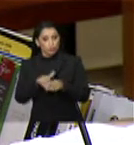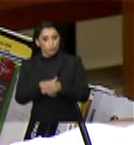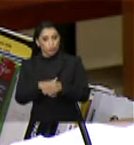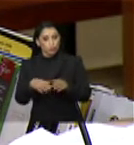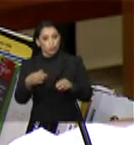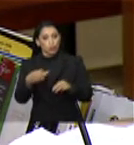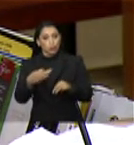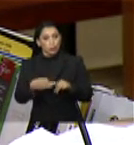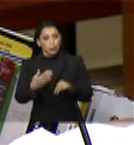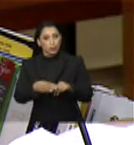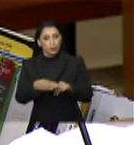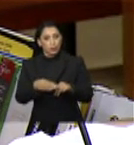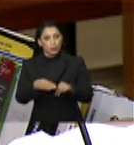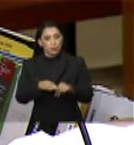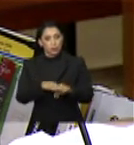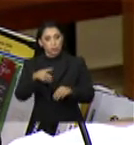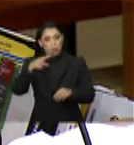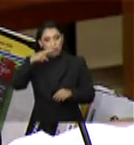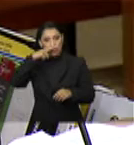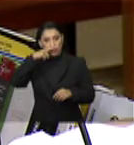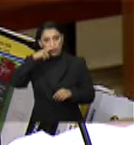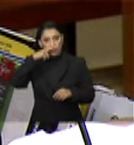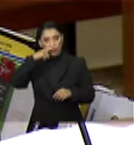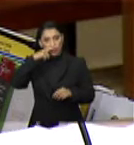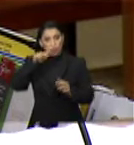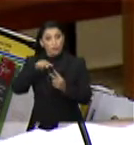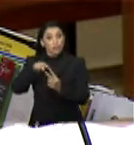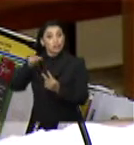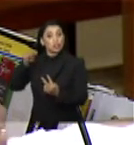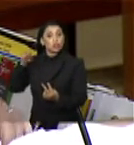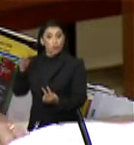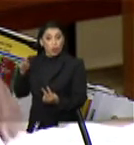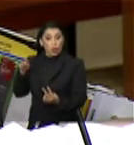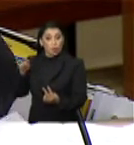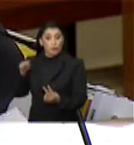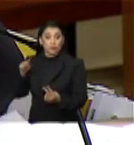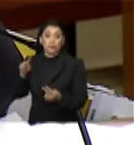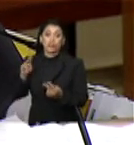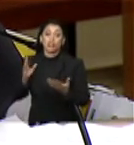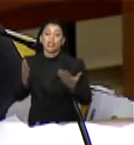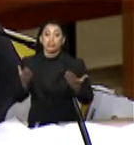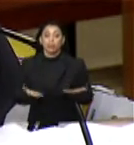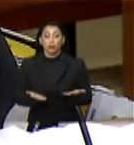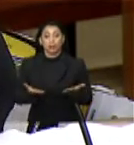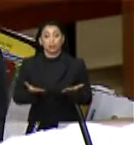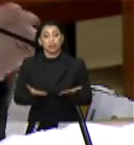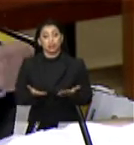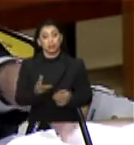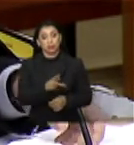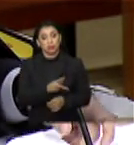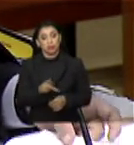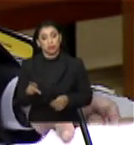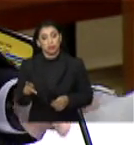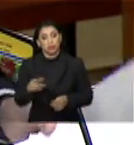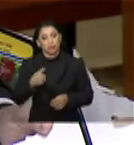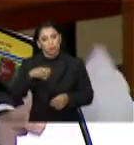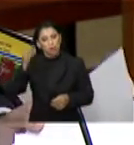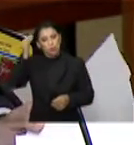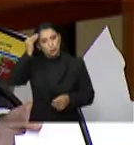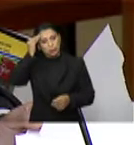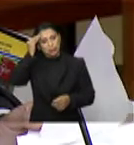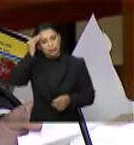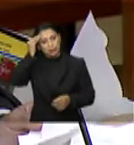Ministro Edson fachin na sessão virtual aqui Presidente eu entendo